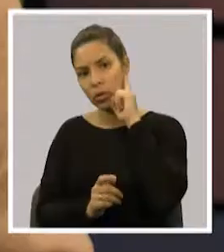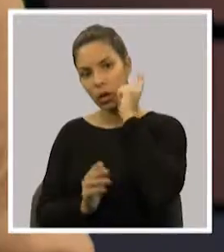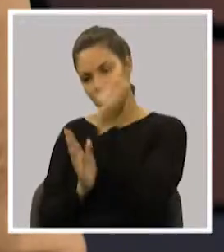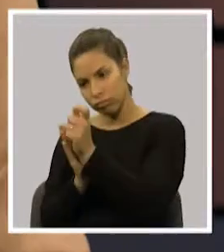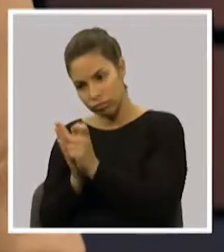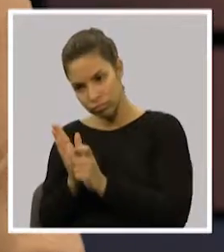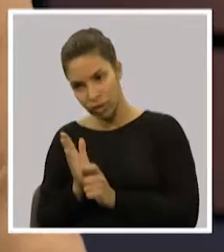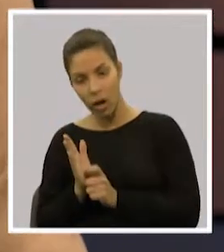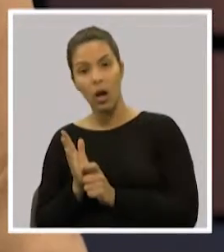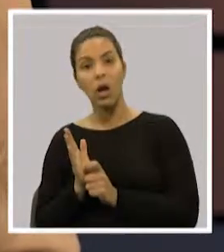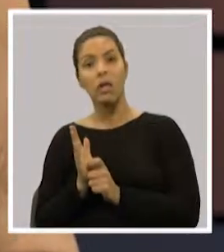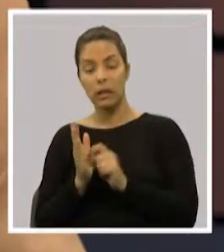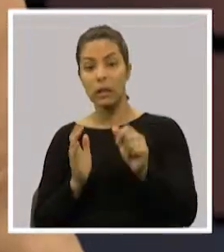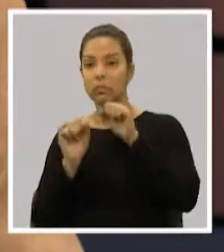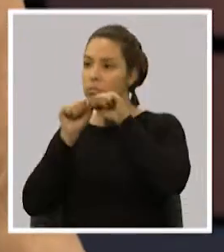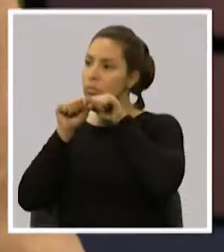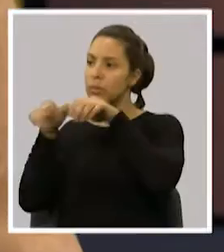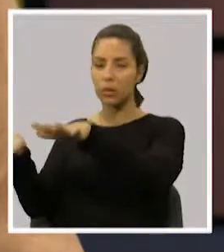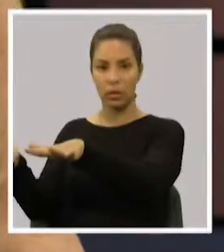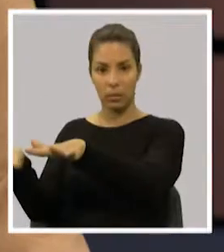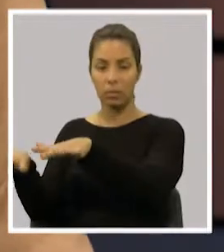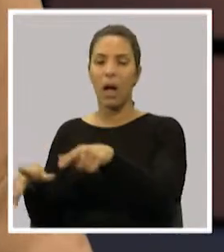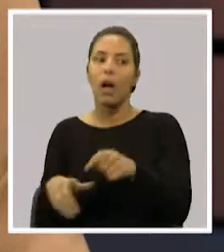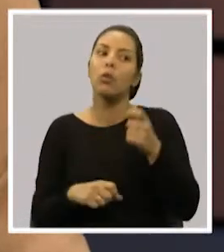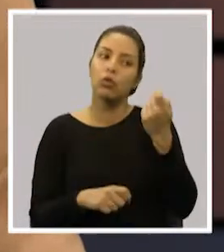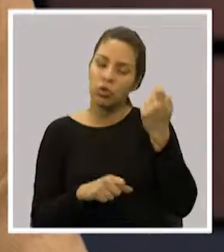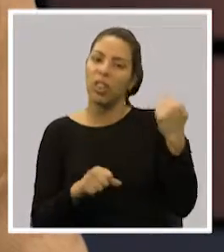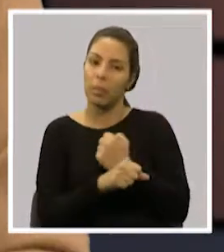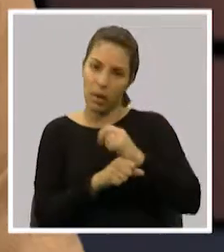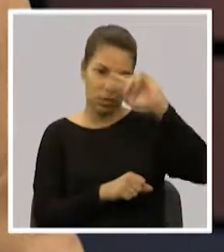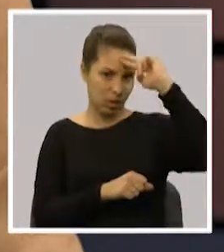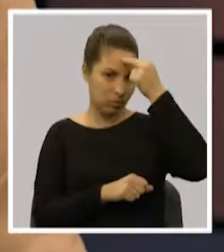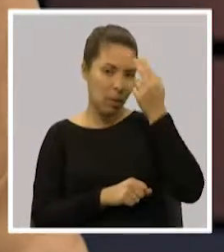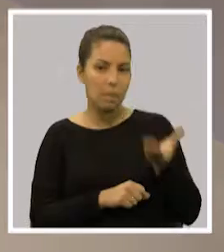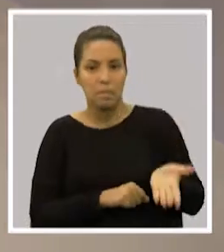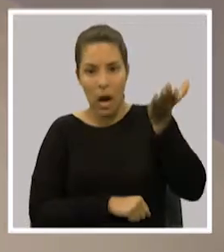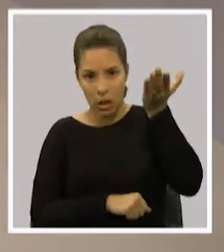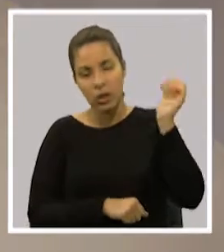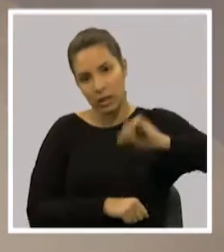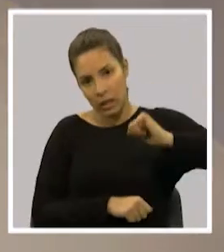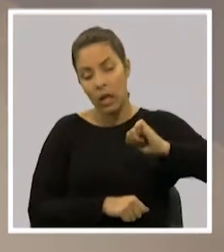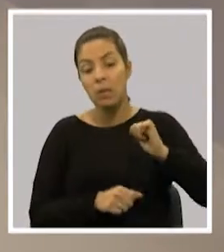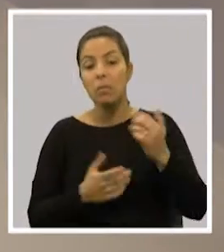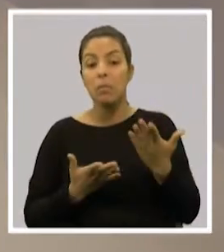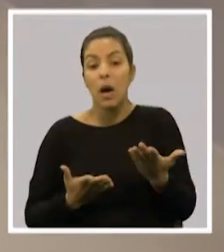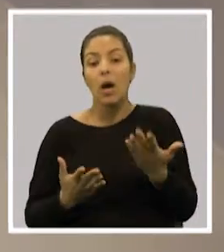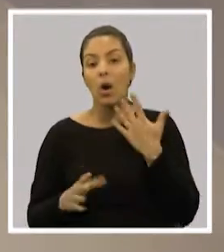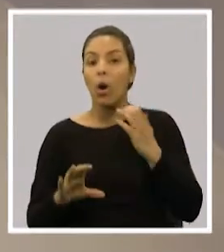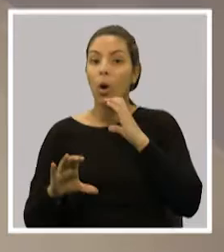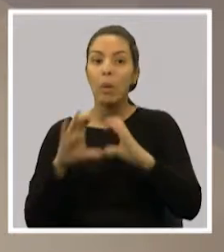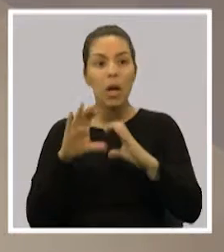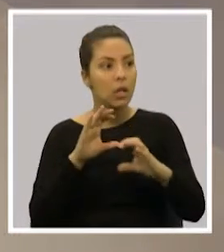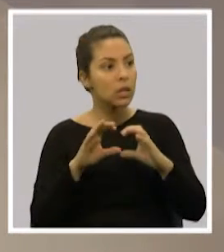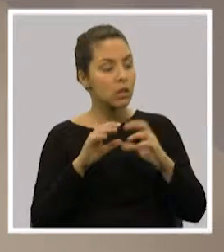importante. E eu acho que esse discernimento dá mais trabalho, mas eu acho que é a única maneira